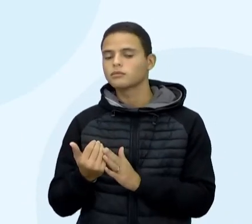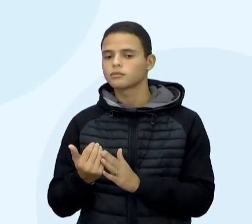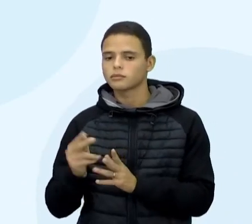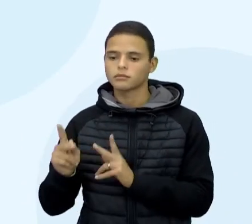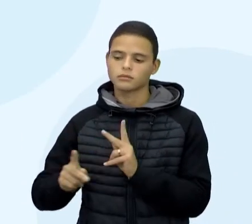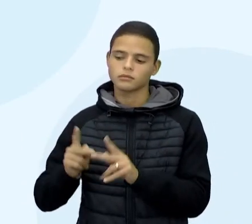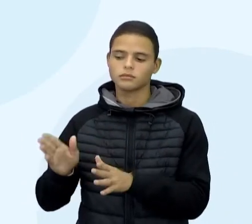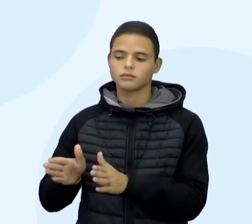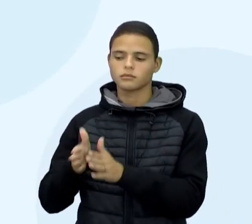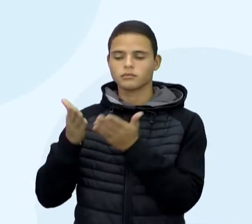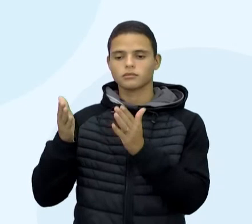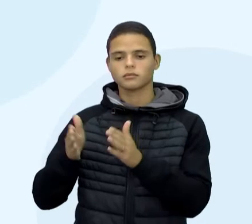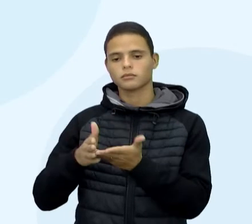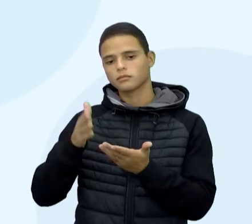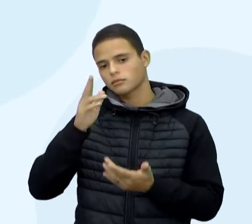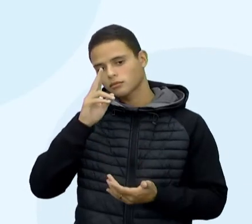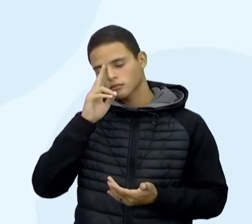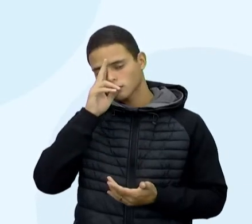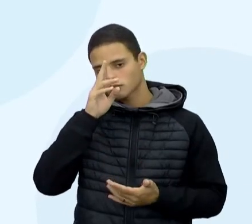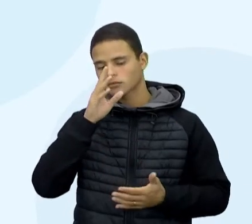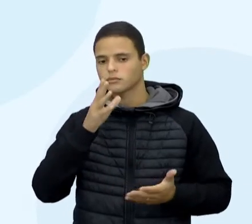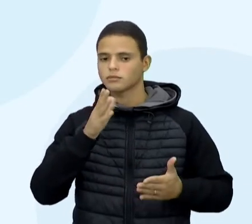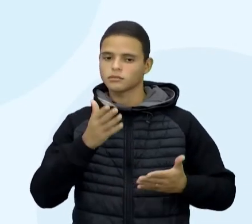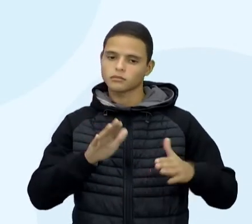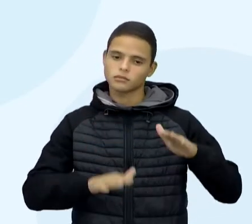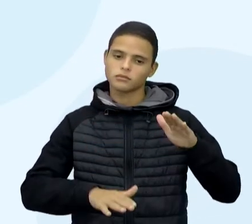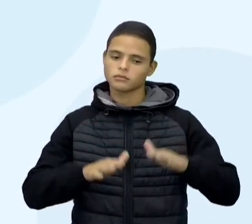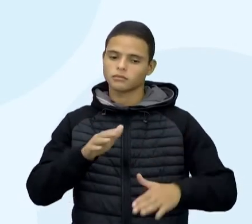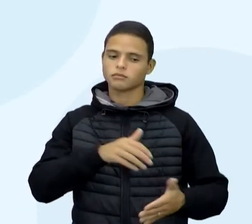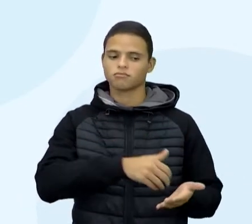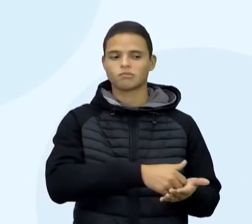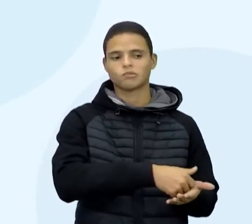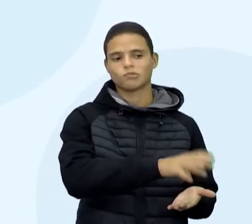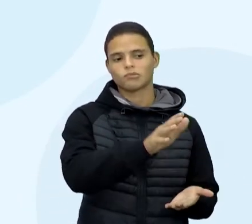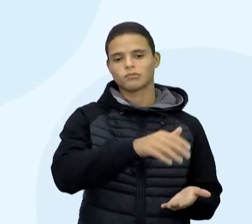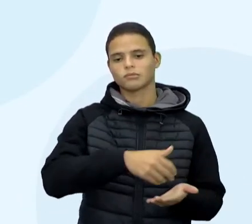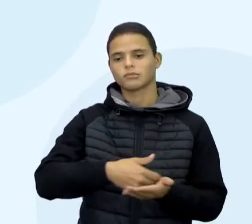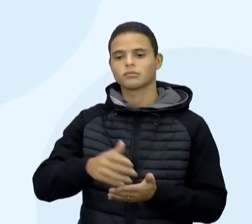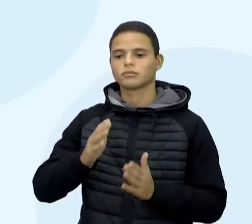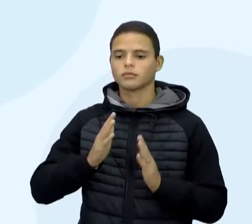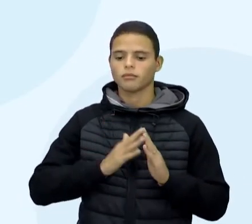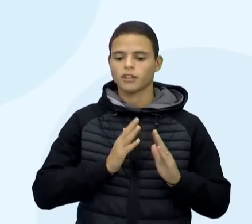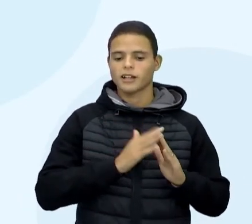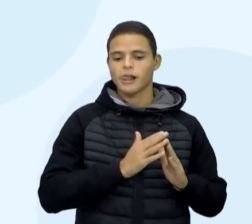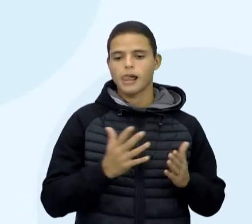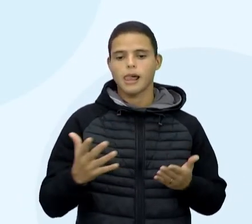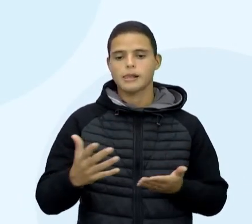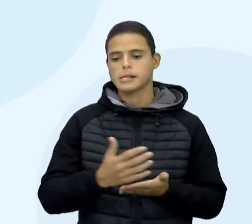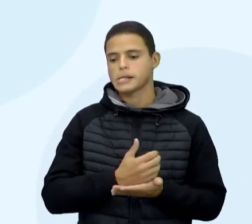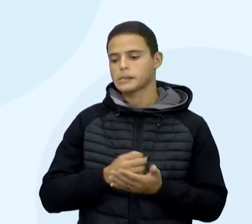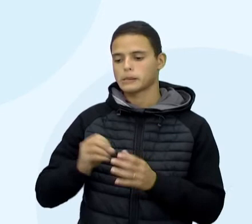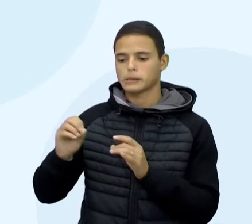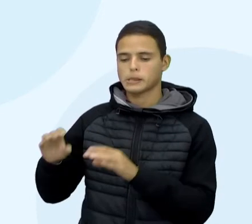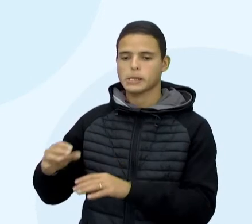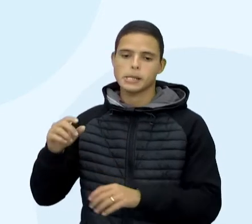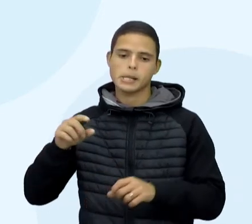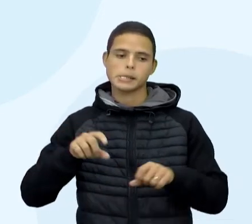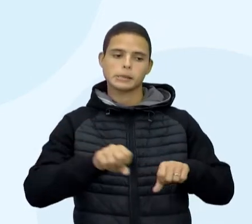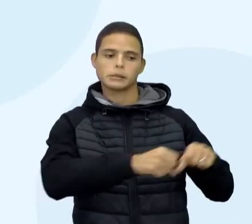mais pobres que, por muitas vezes, eram expulsas de suas casas, que eram